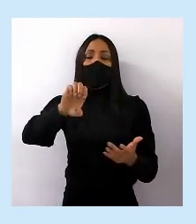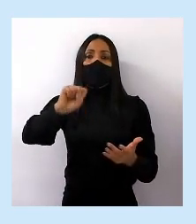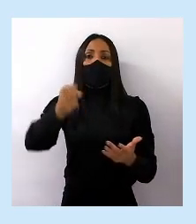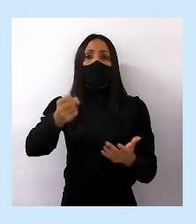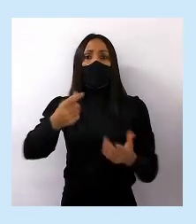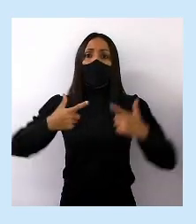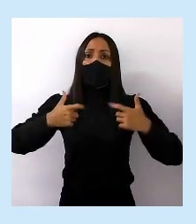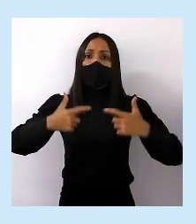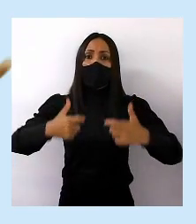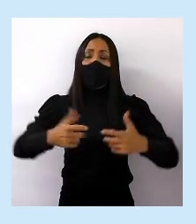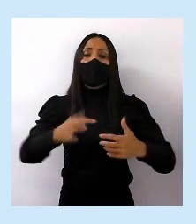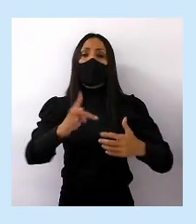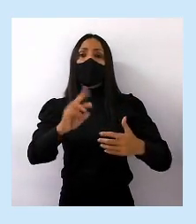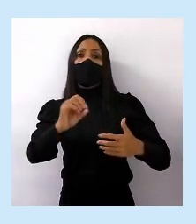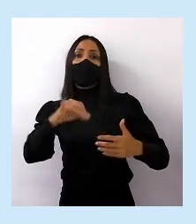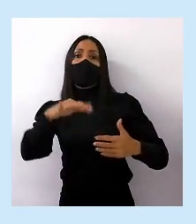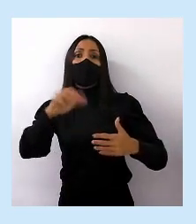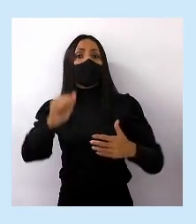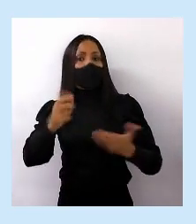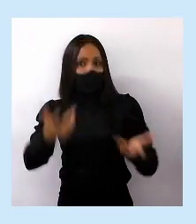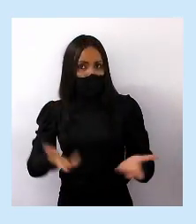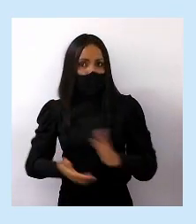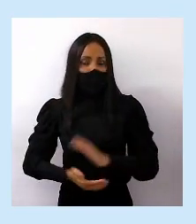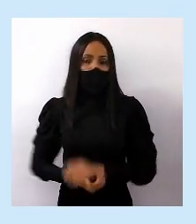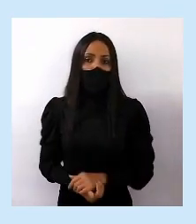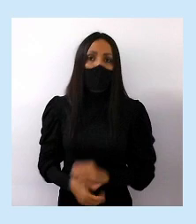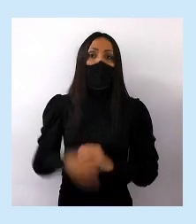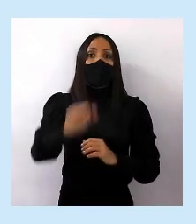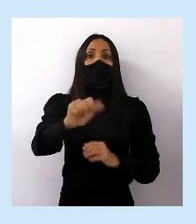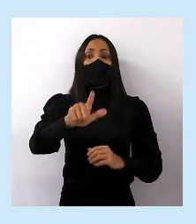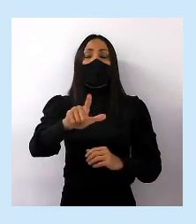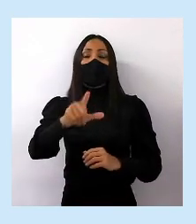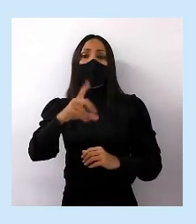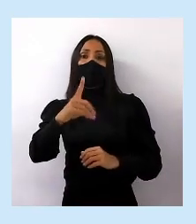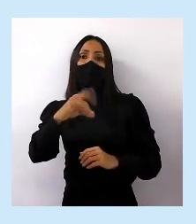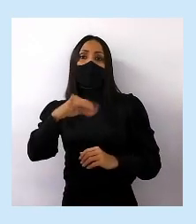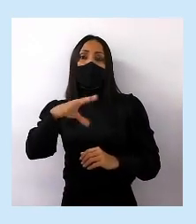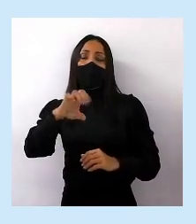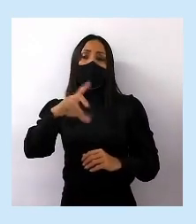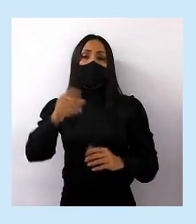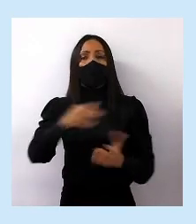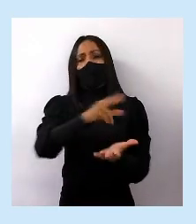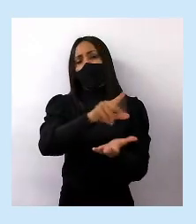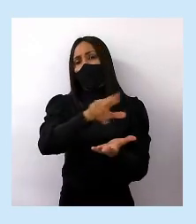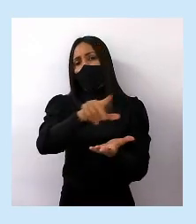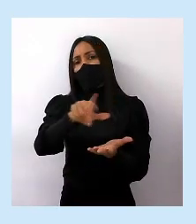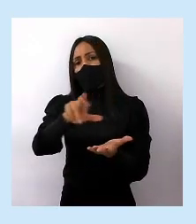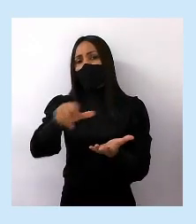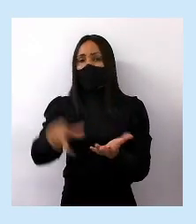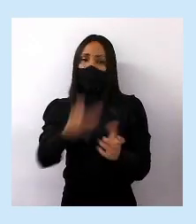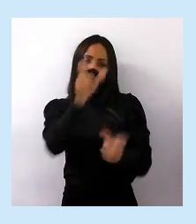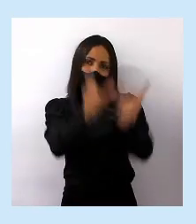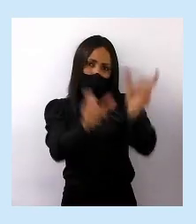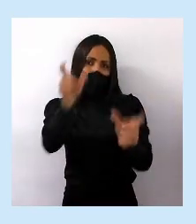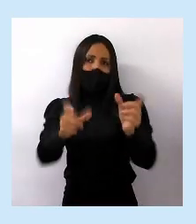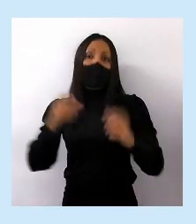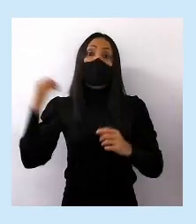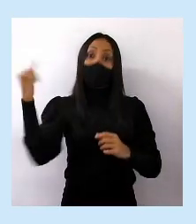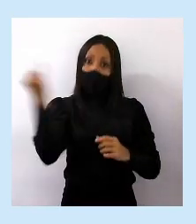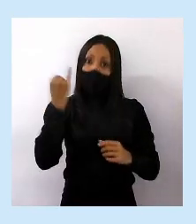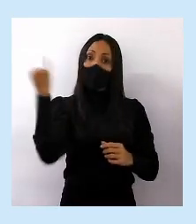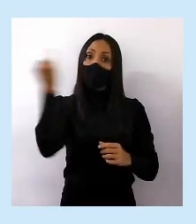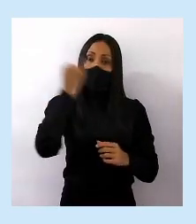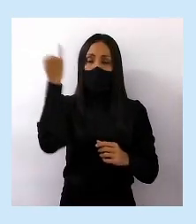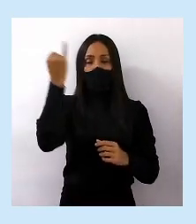que não conhece, né? A Ilíada, a Odisseia de Homero? Enfim, são vários, né, personagens importantes nas